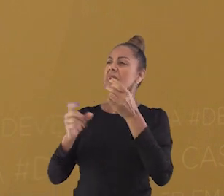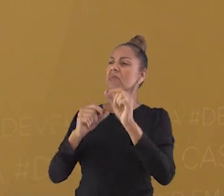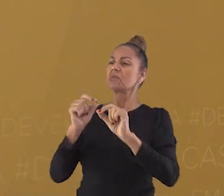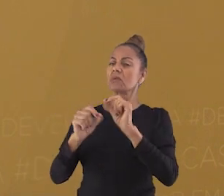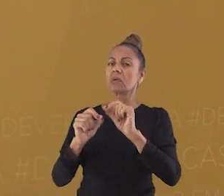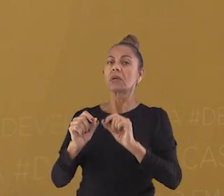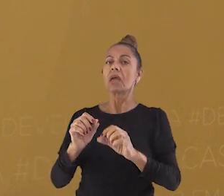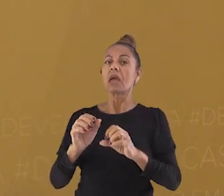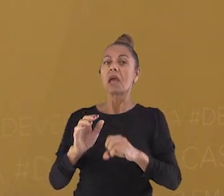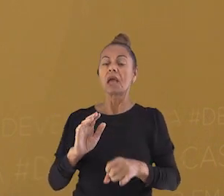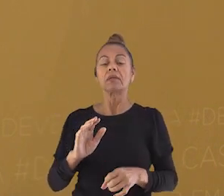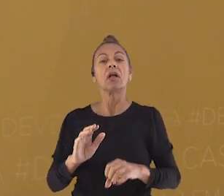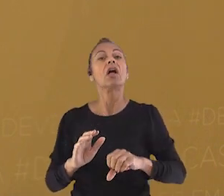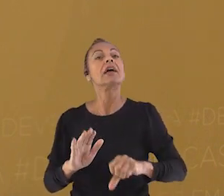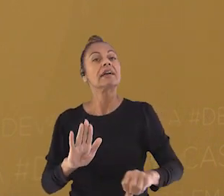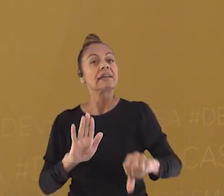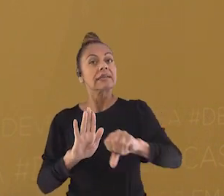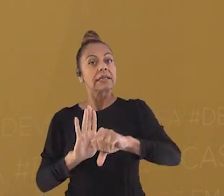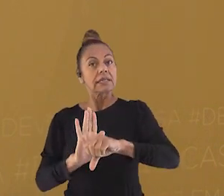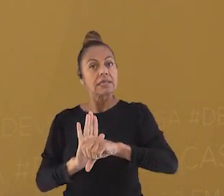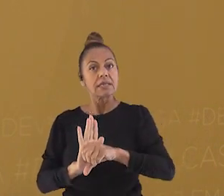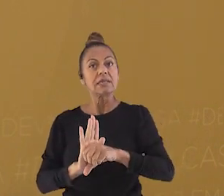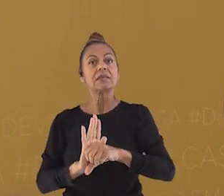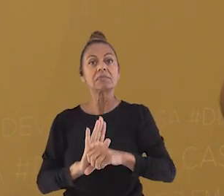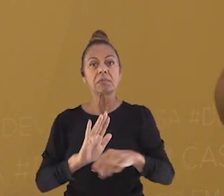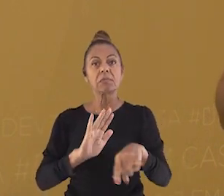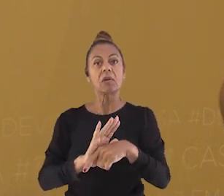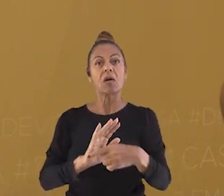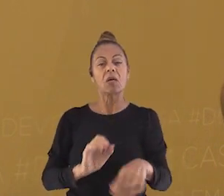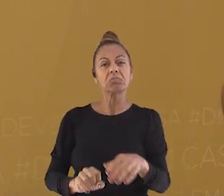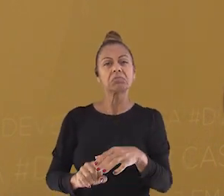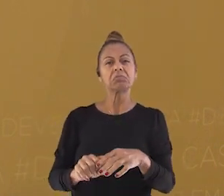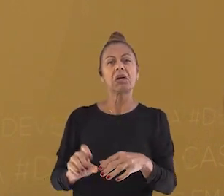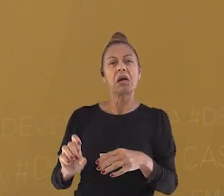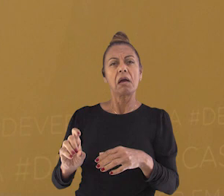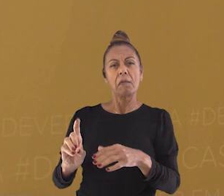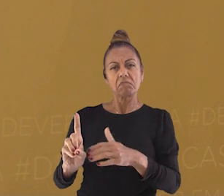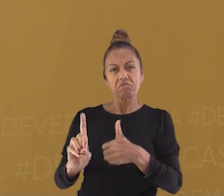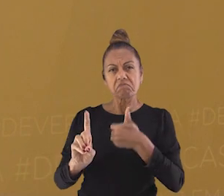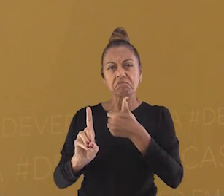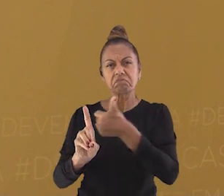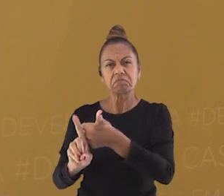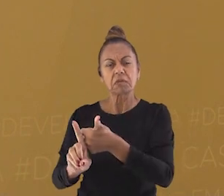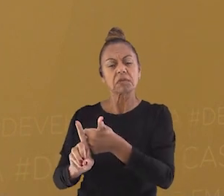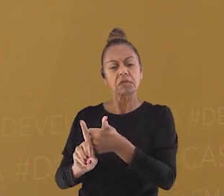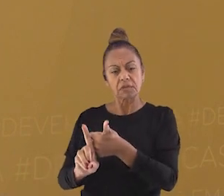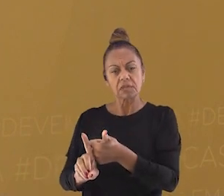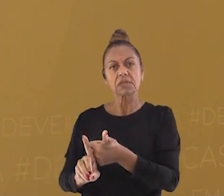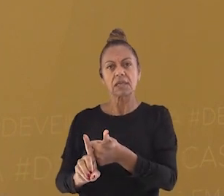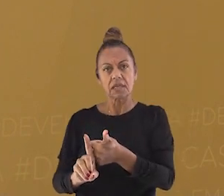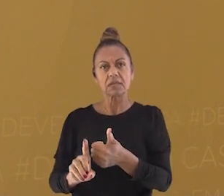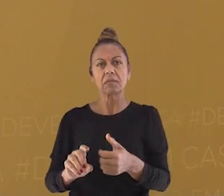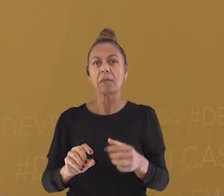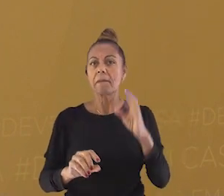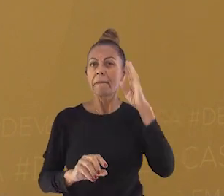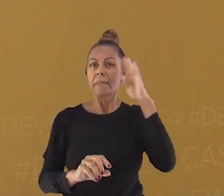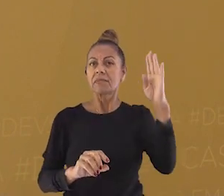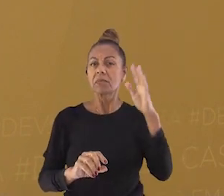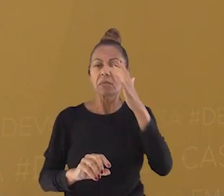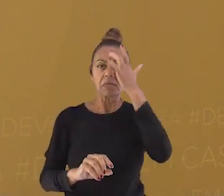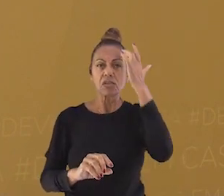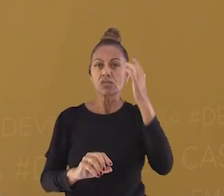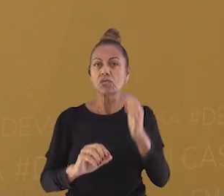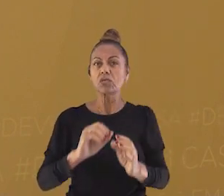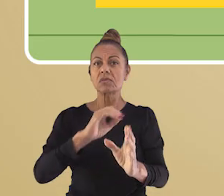xenofobia, principalmente voltado aos imigrantes, que vão morar em outros países por vontade própria,